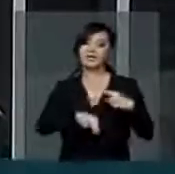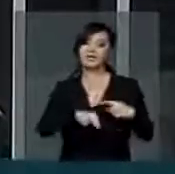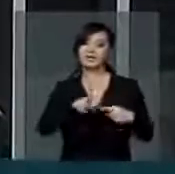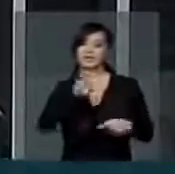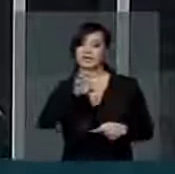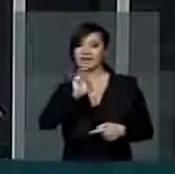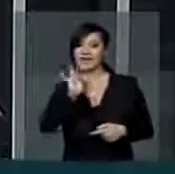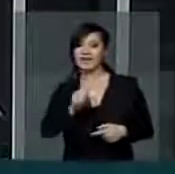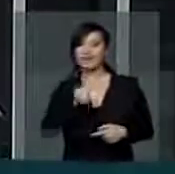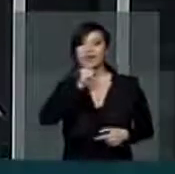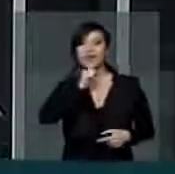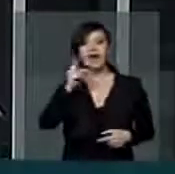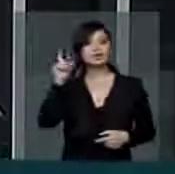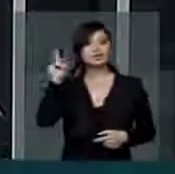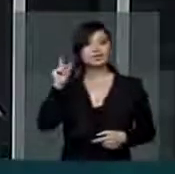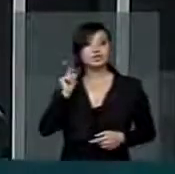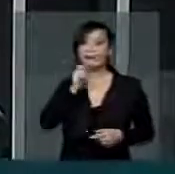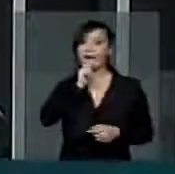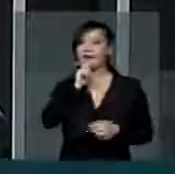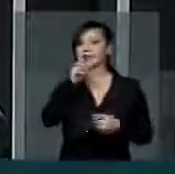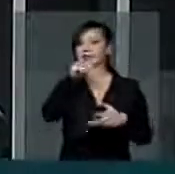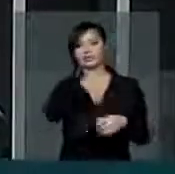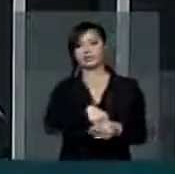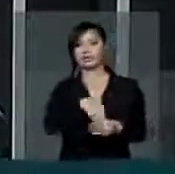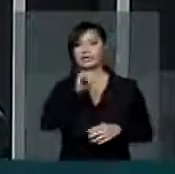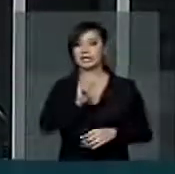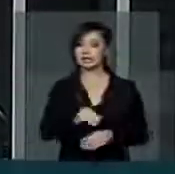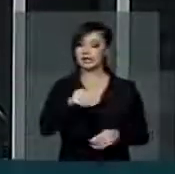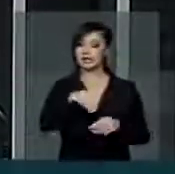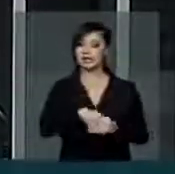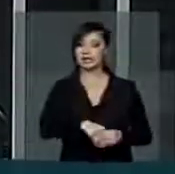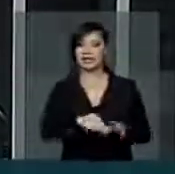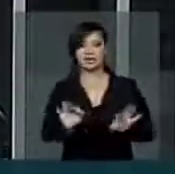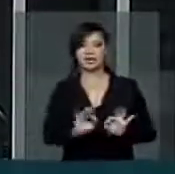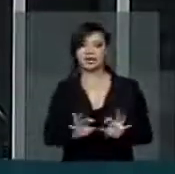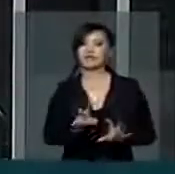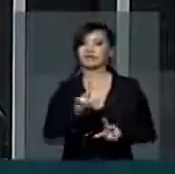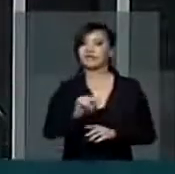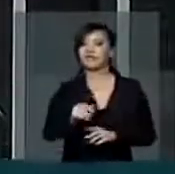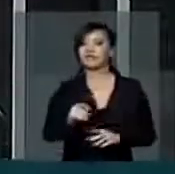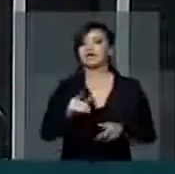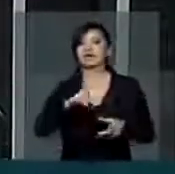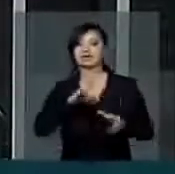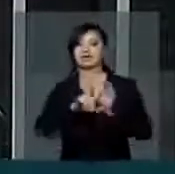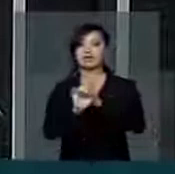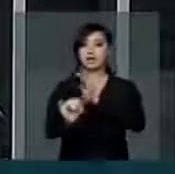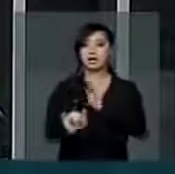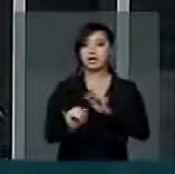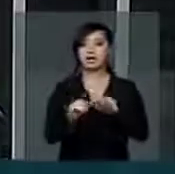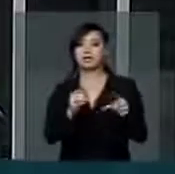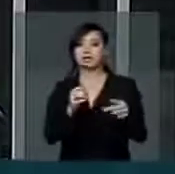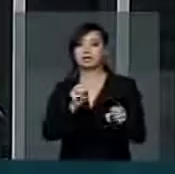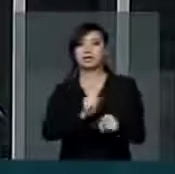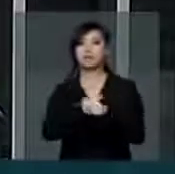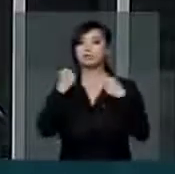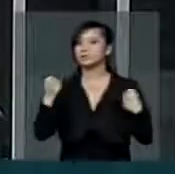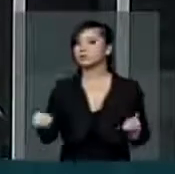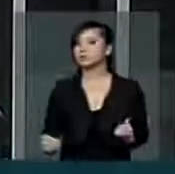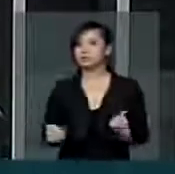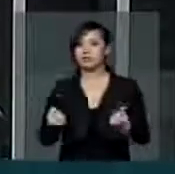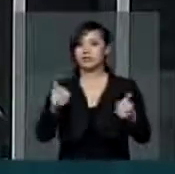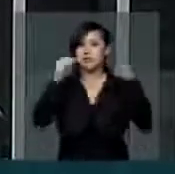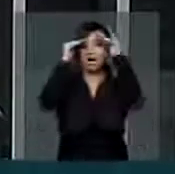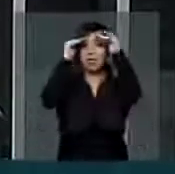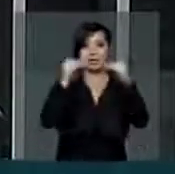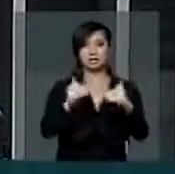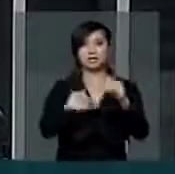não votados, não podemos fazer cumprir a lei. Nós temos, por exemplo, padre Luiz Couto, o veto do